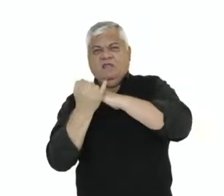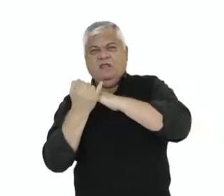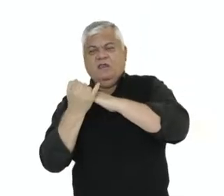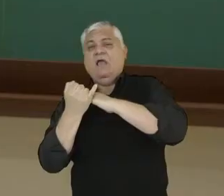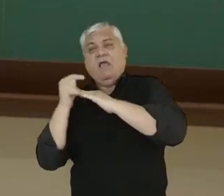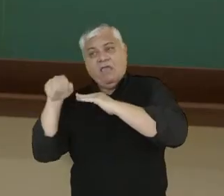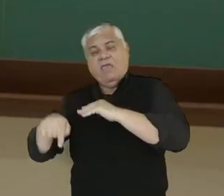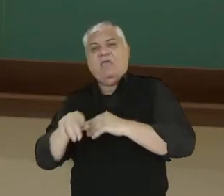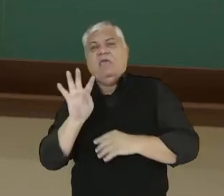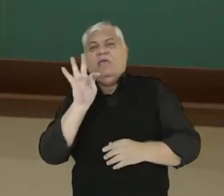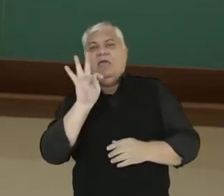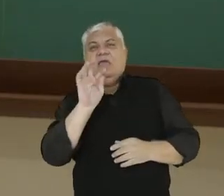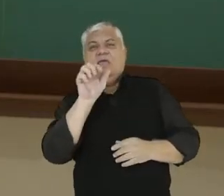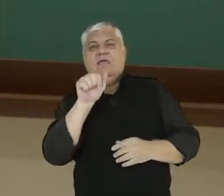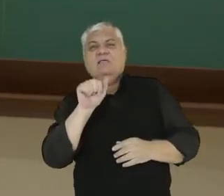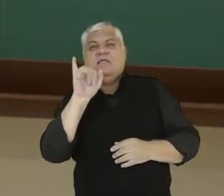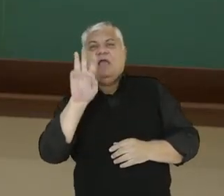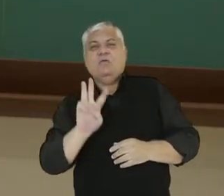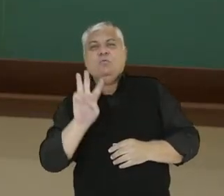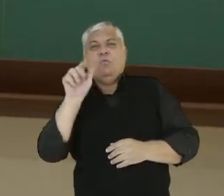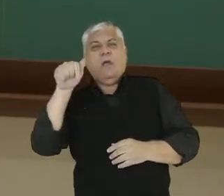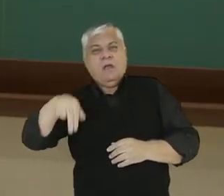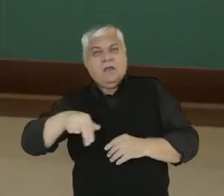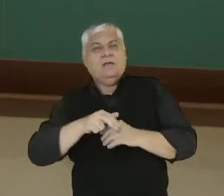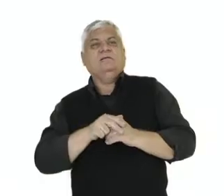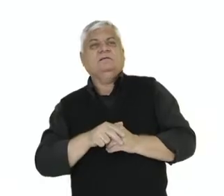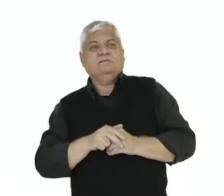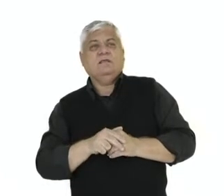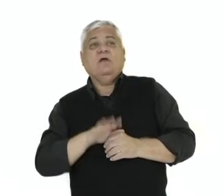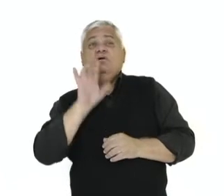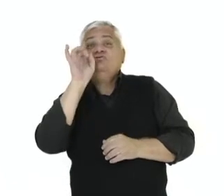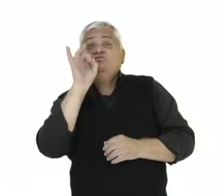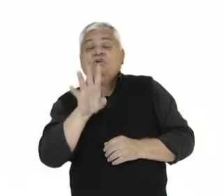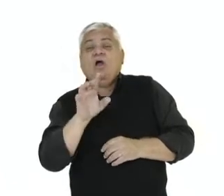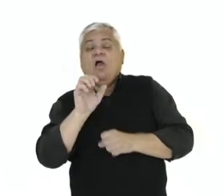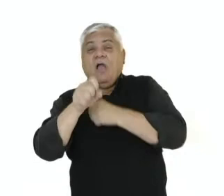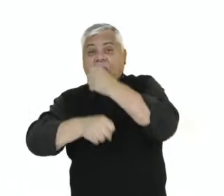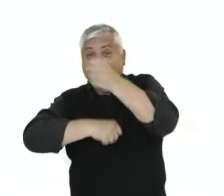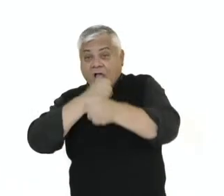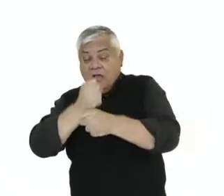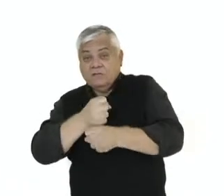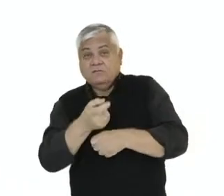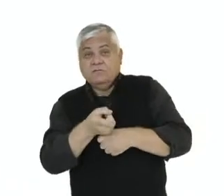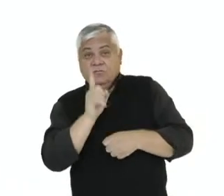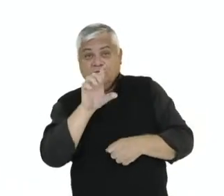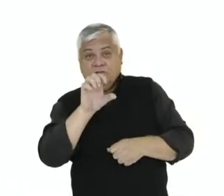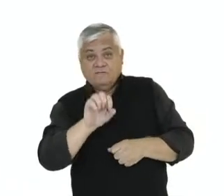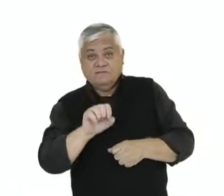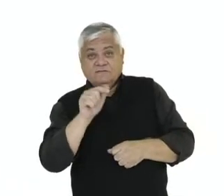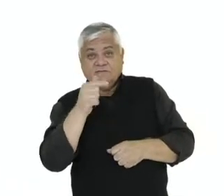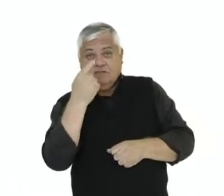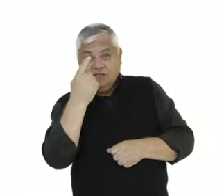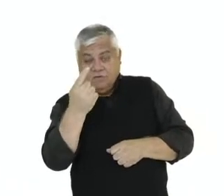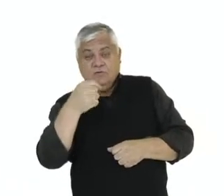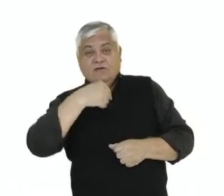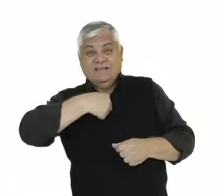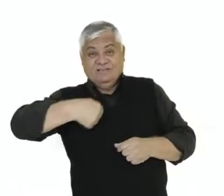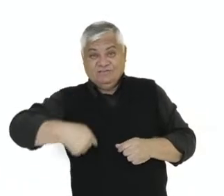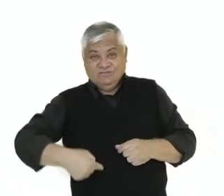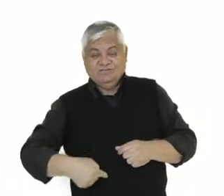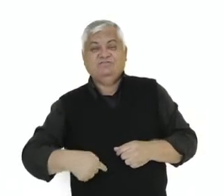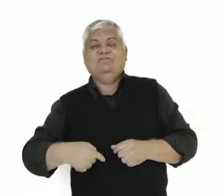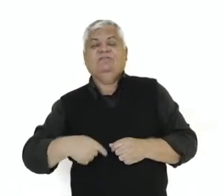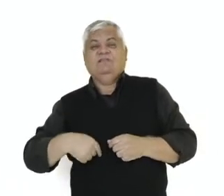representava até então, né, a China. Apenas em 1971, a República Popular da China passou